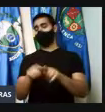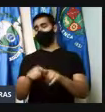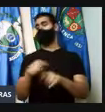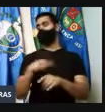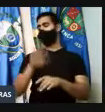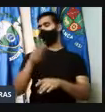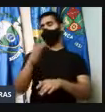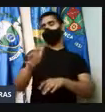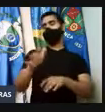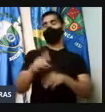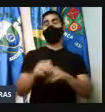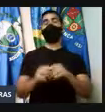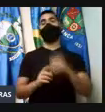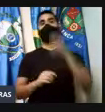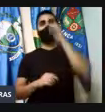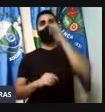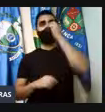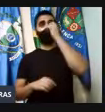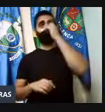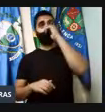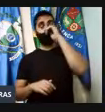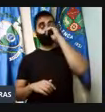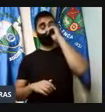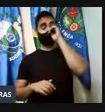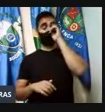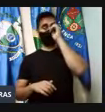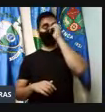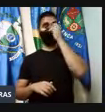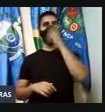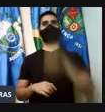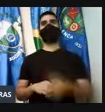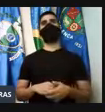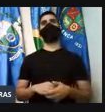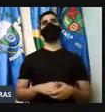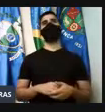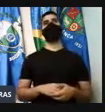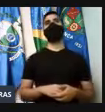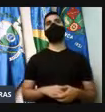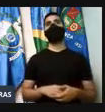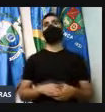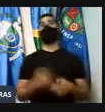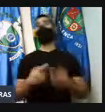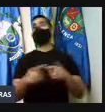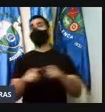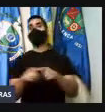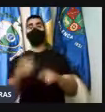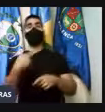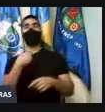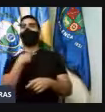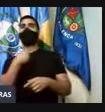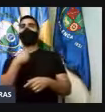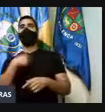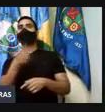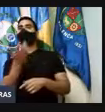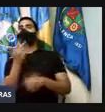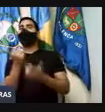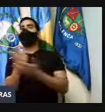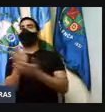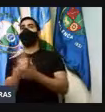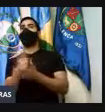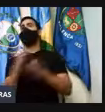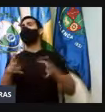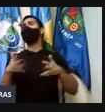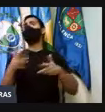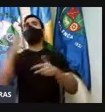até pela judicialização do processo, nós não pudemos participar. E todos que